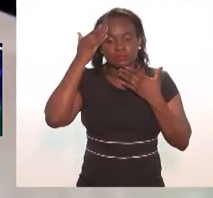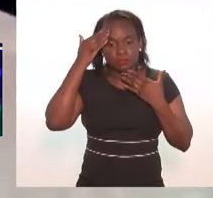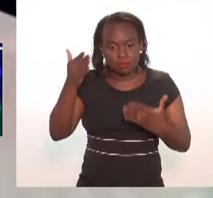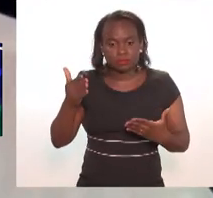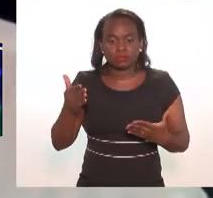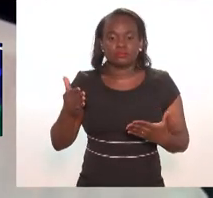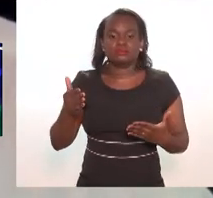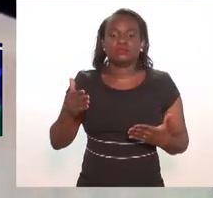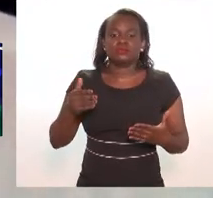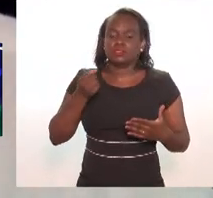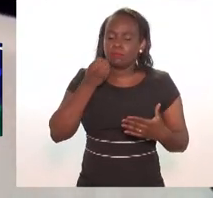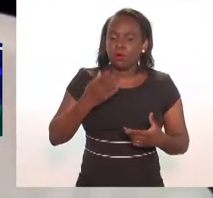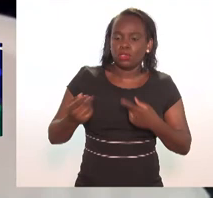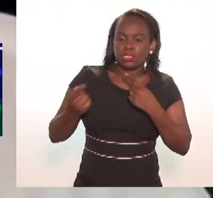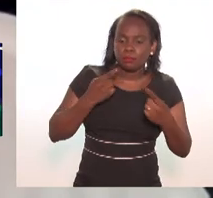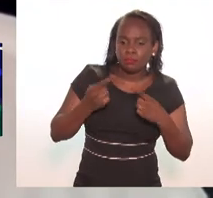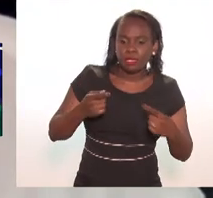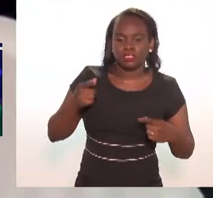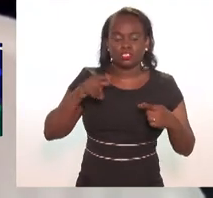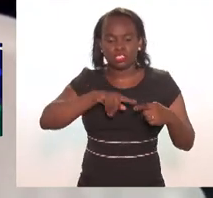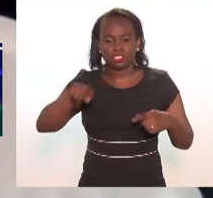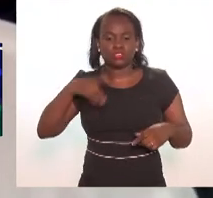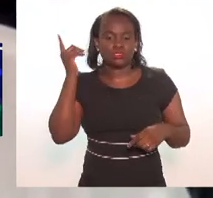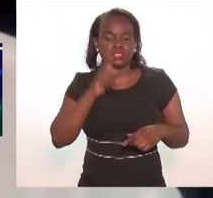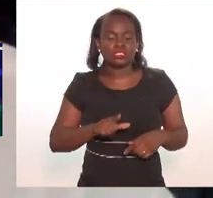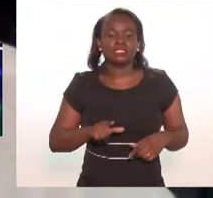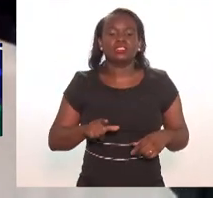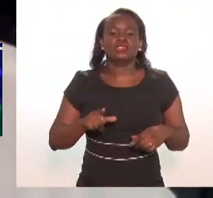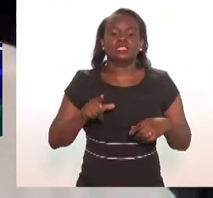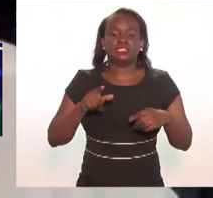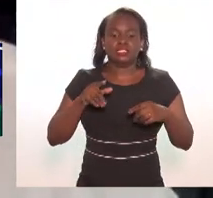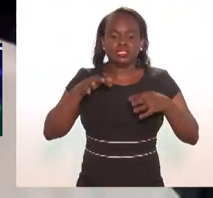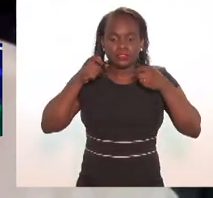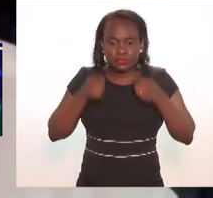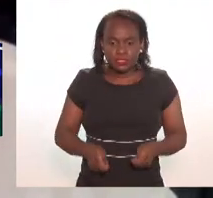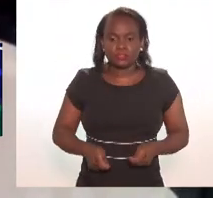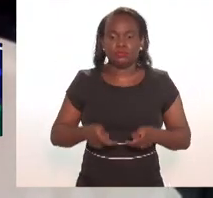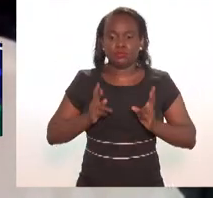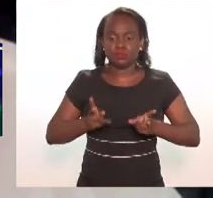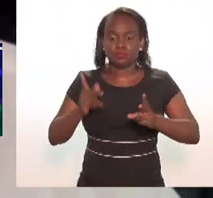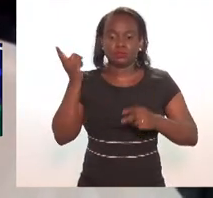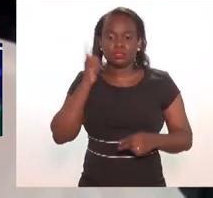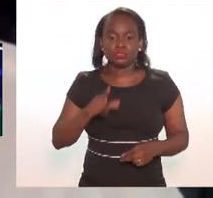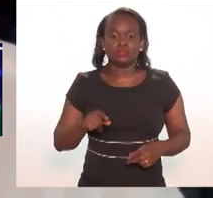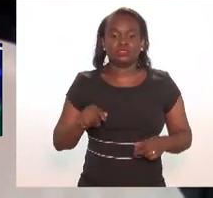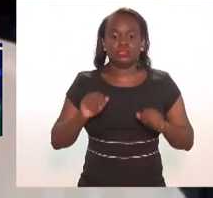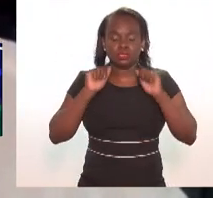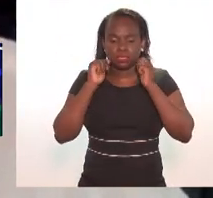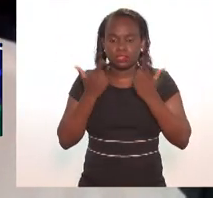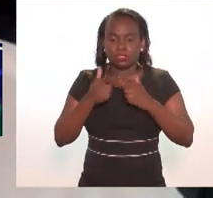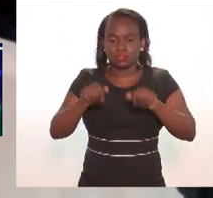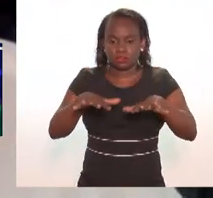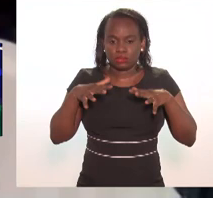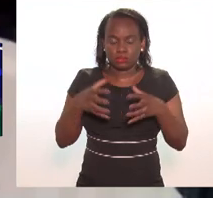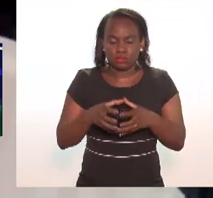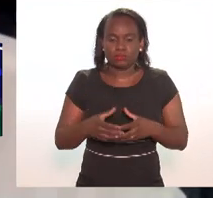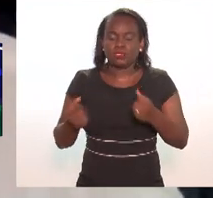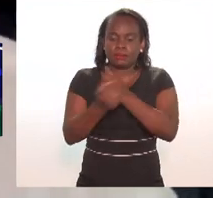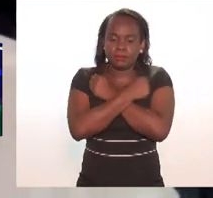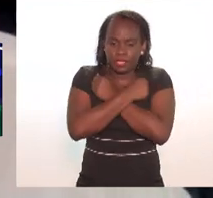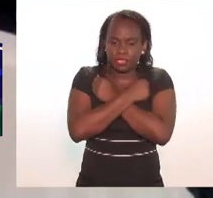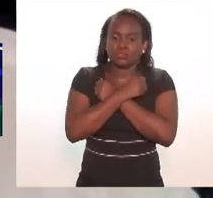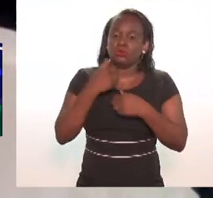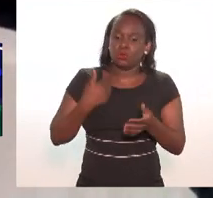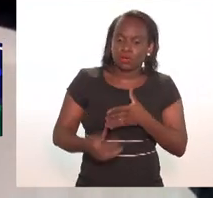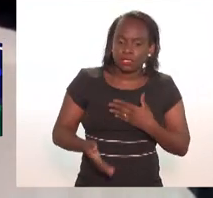né, pelo bom debate para que a gente possa ganhar consistência e avançar como parlamento. Forte abraço e